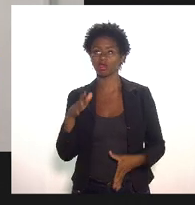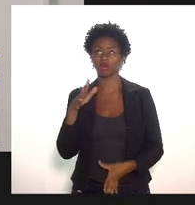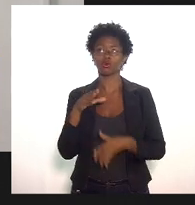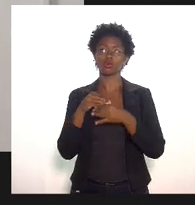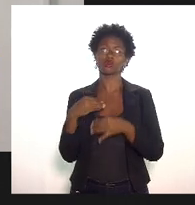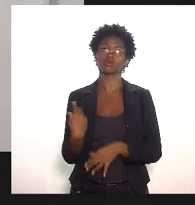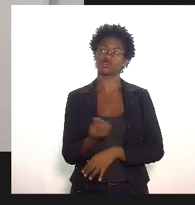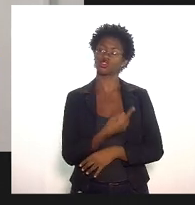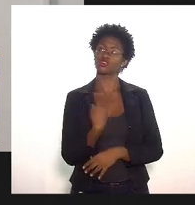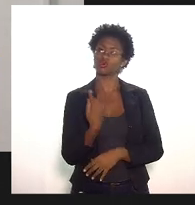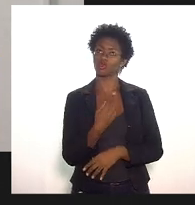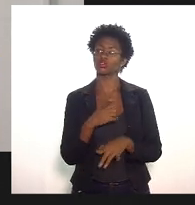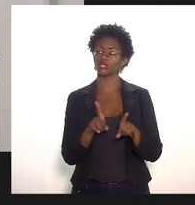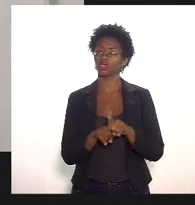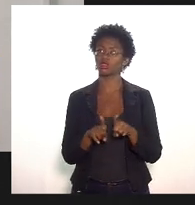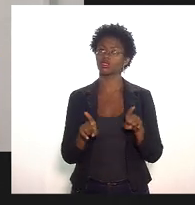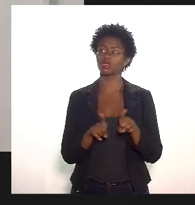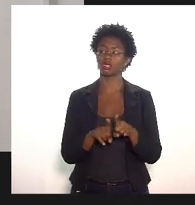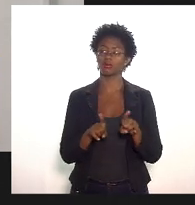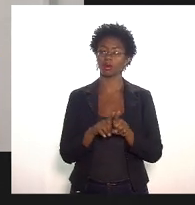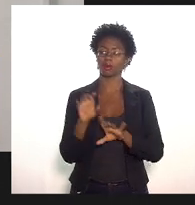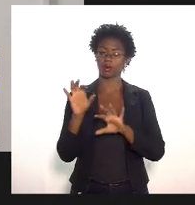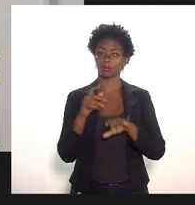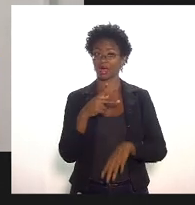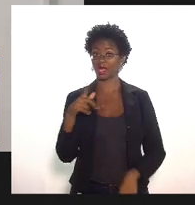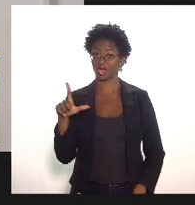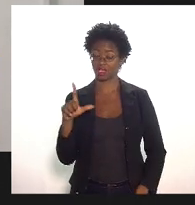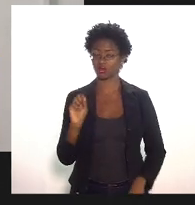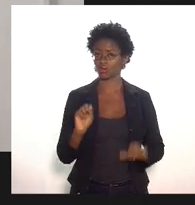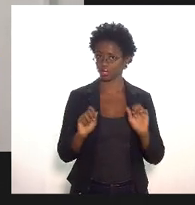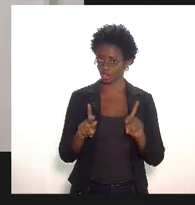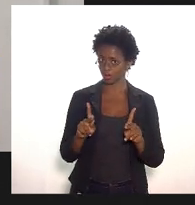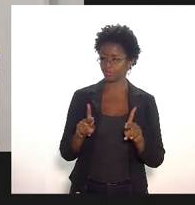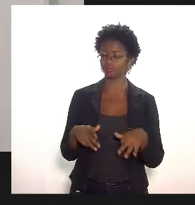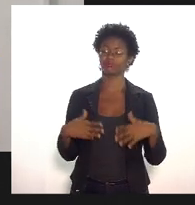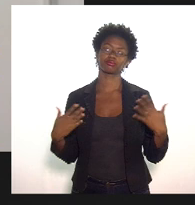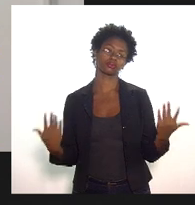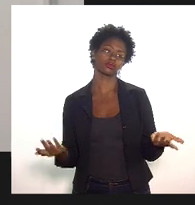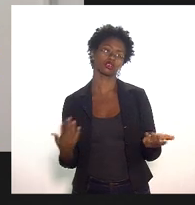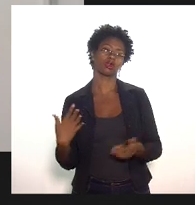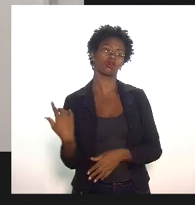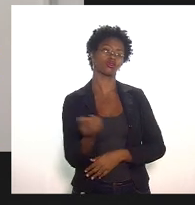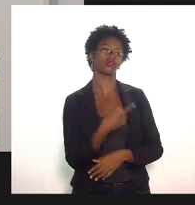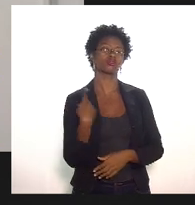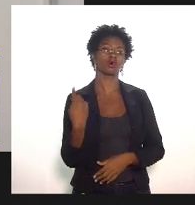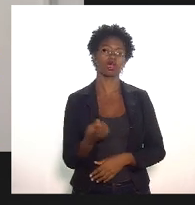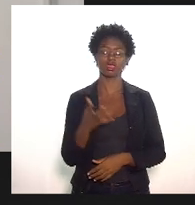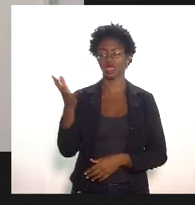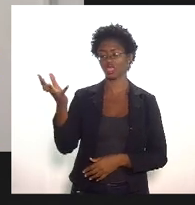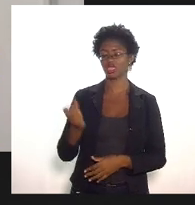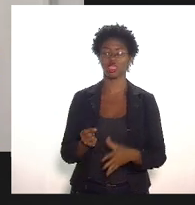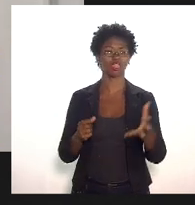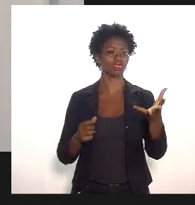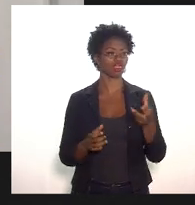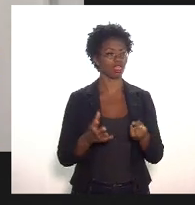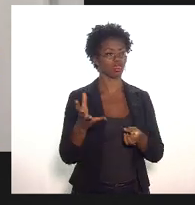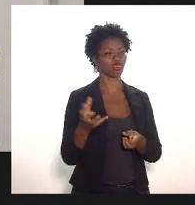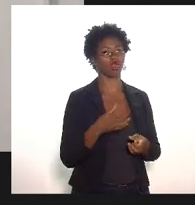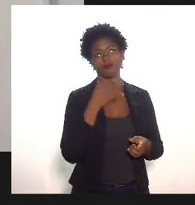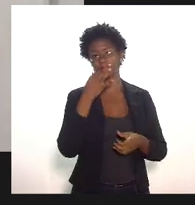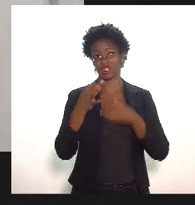contribuição nossa também para o projeto de lei, tá certo? Então, aí a gente fica recebendo essas sugestões até